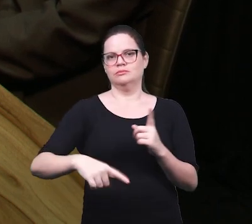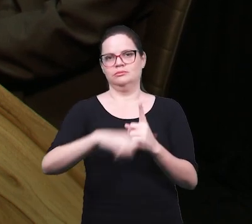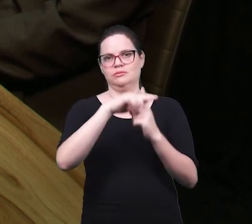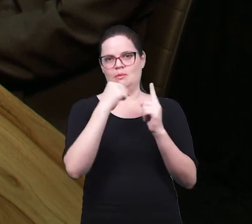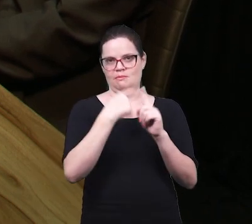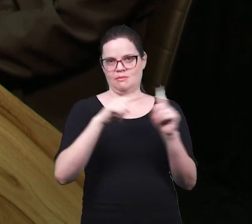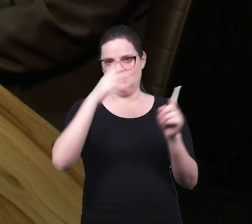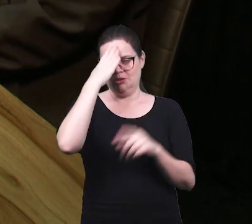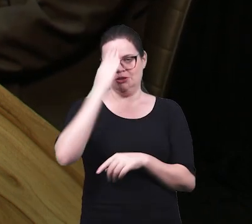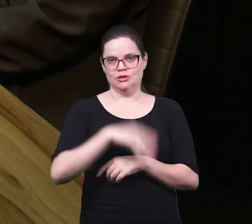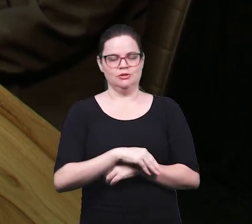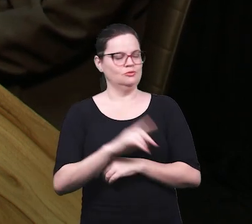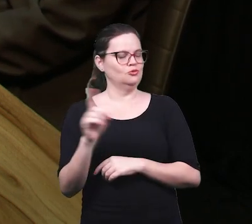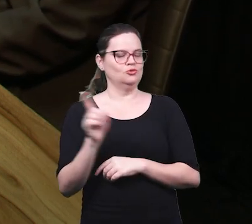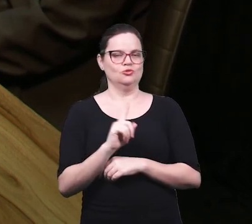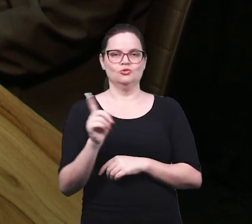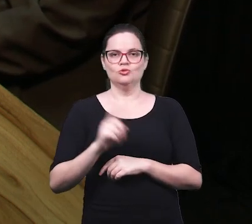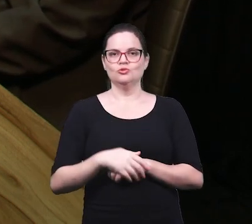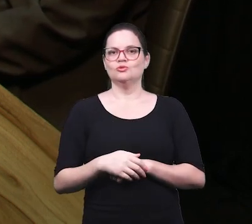ele não